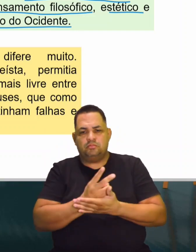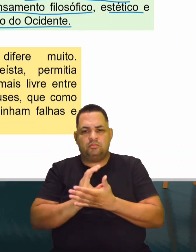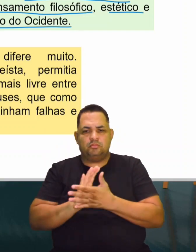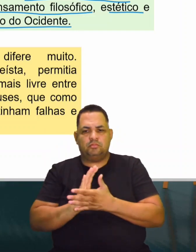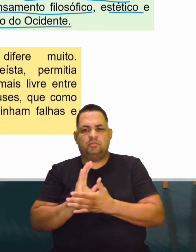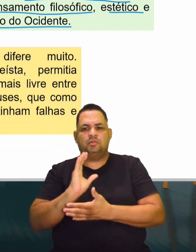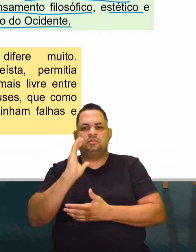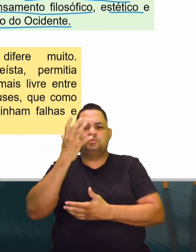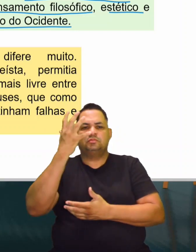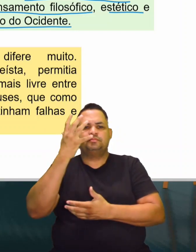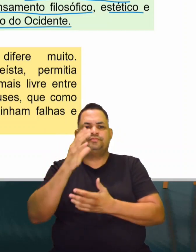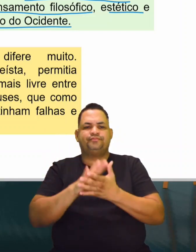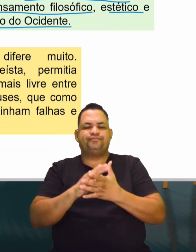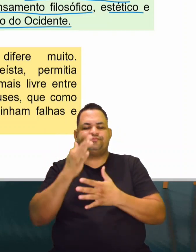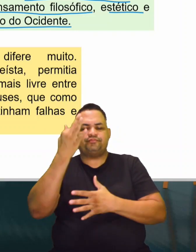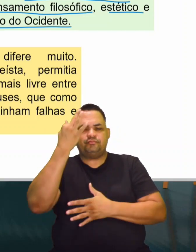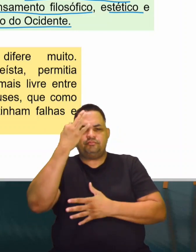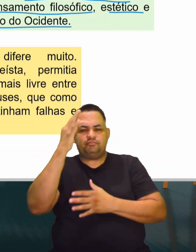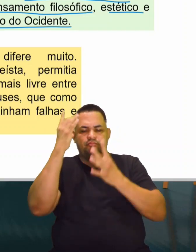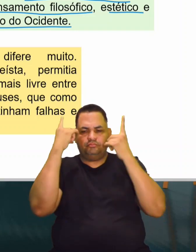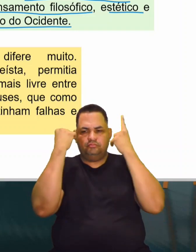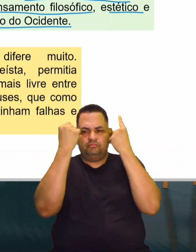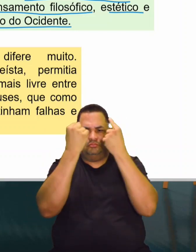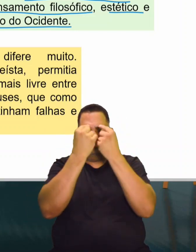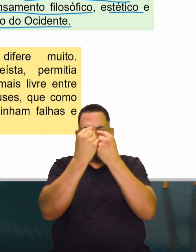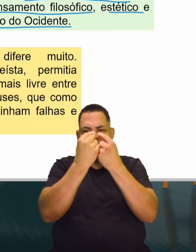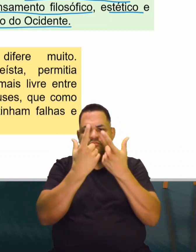os filósofos gregos foram, assim,